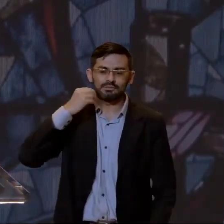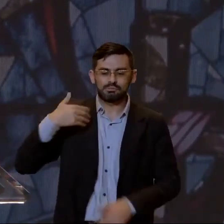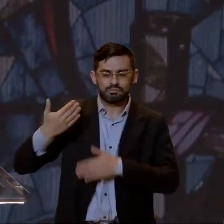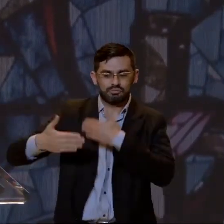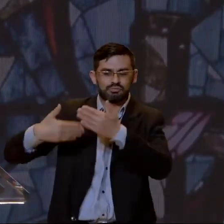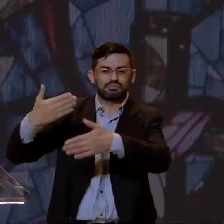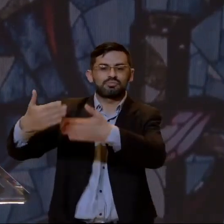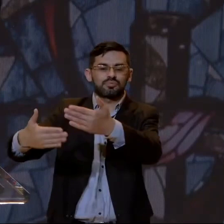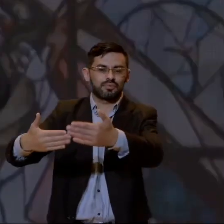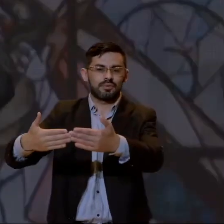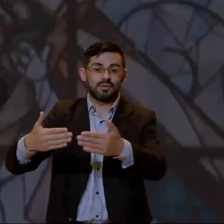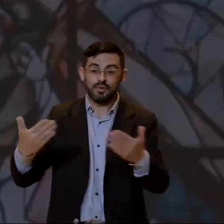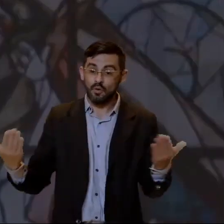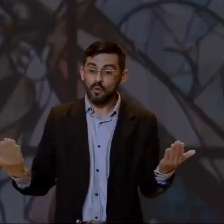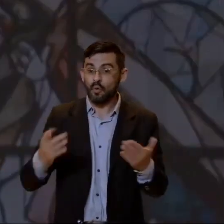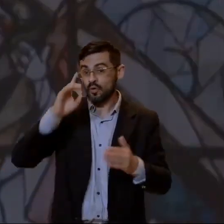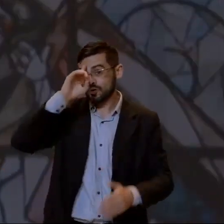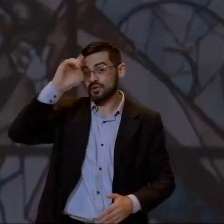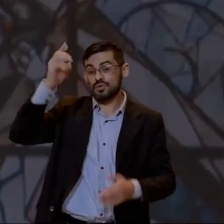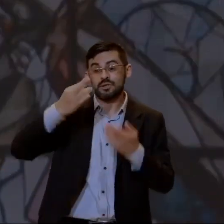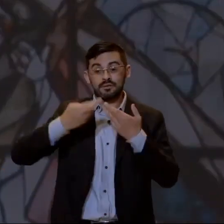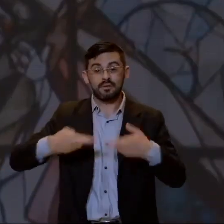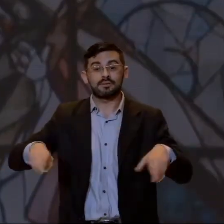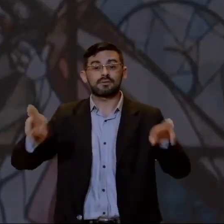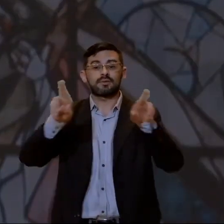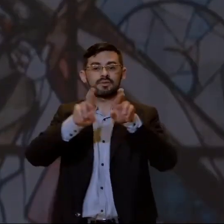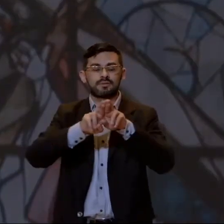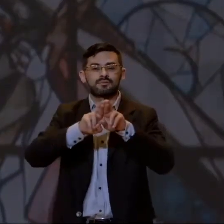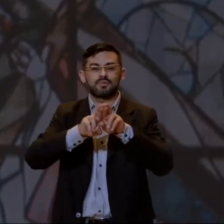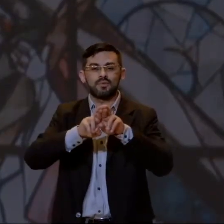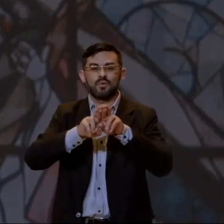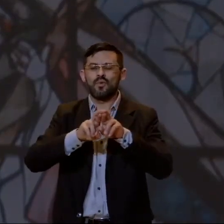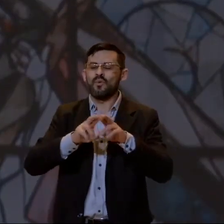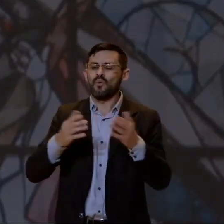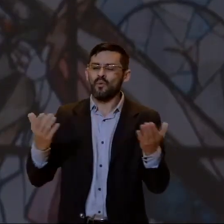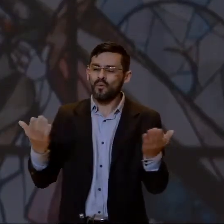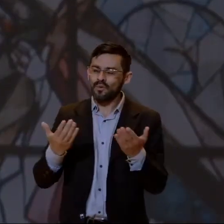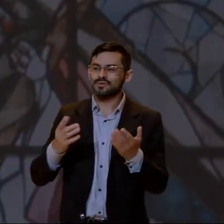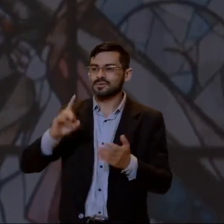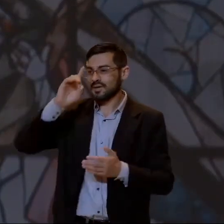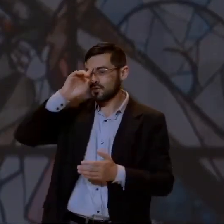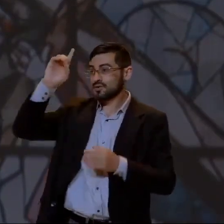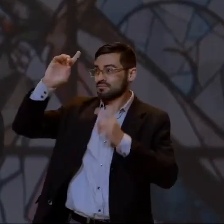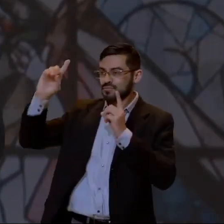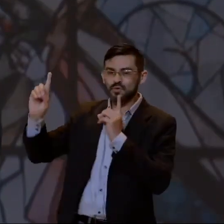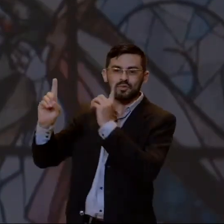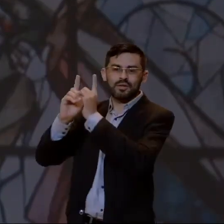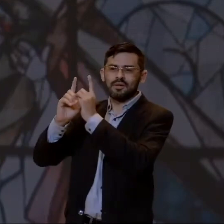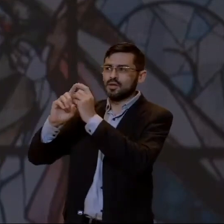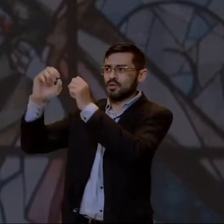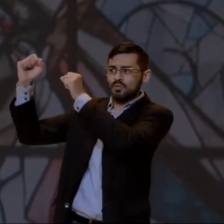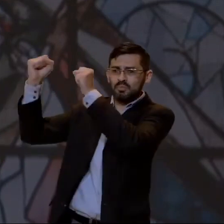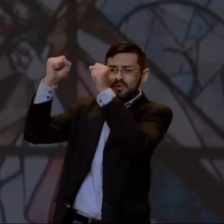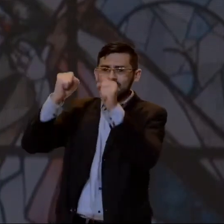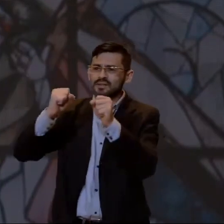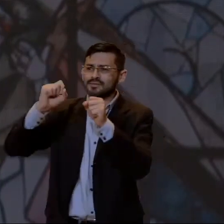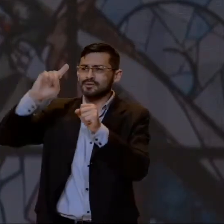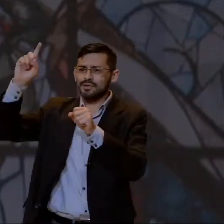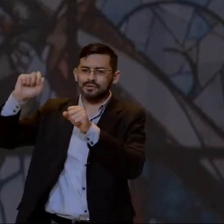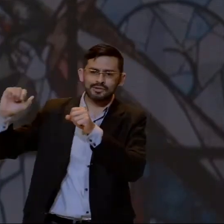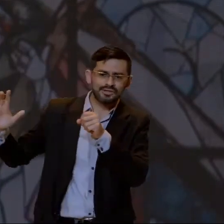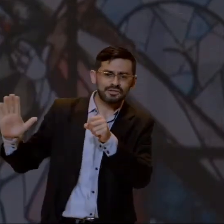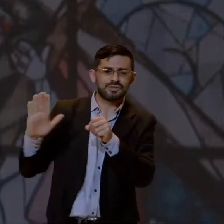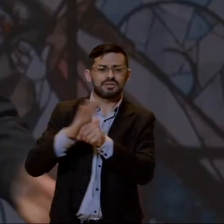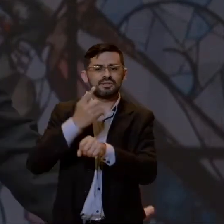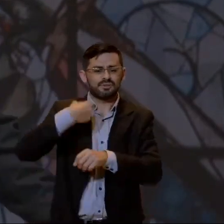próximos dias. Hoje é o dia da restauração, hoje é o dia do reencontro, hoje é o dia do poder de Deus sendo derramado,